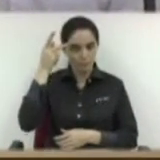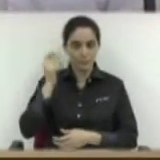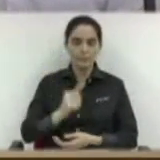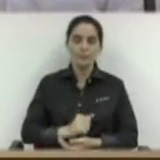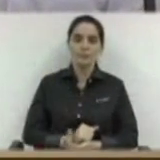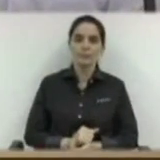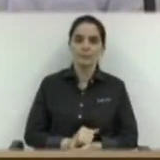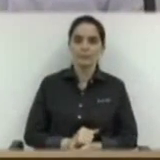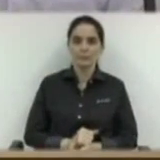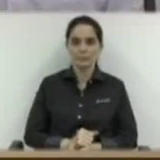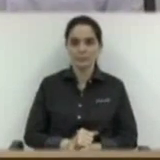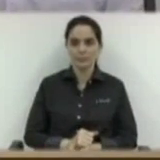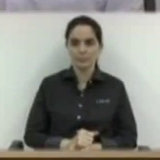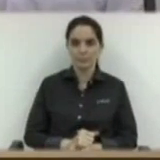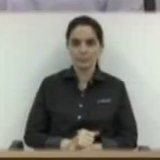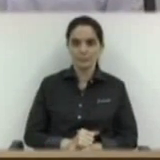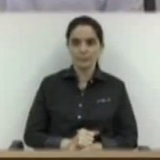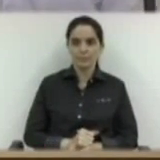municipal.